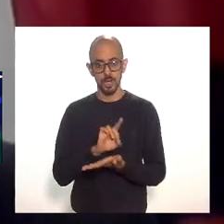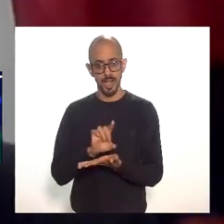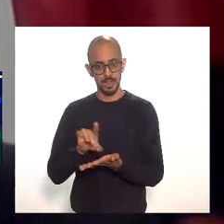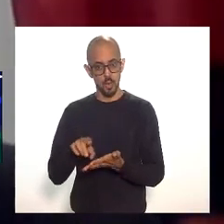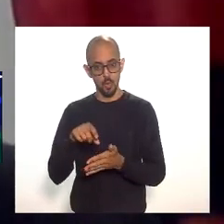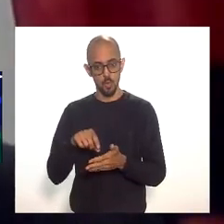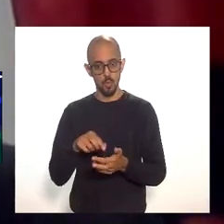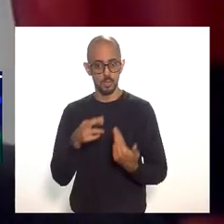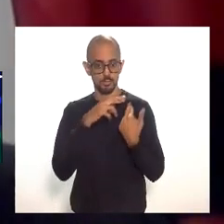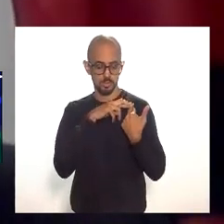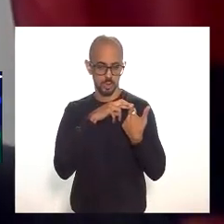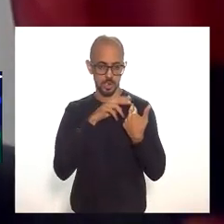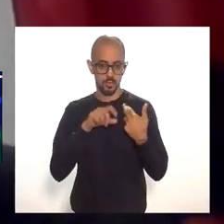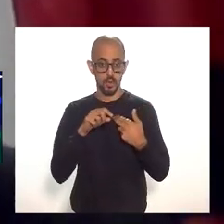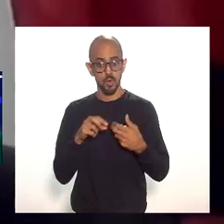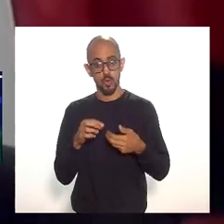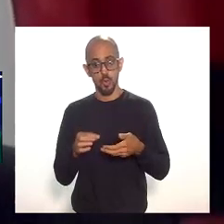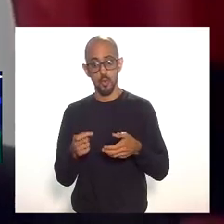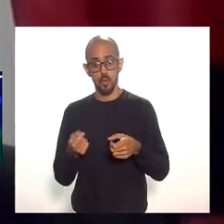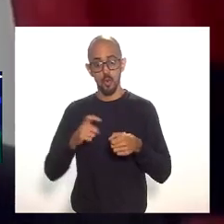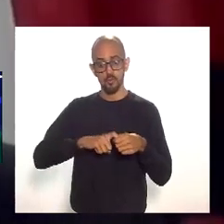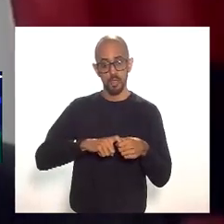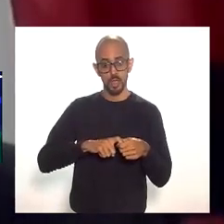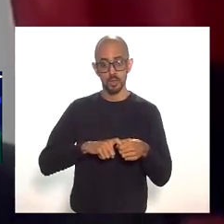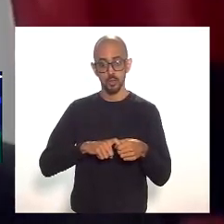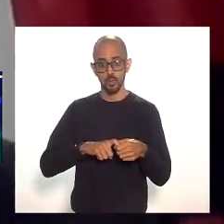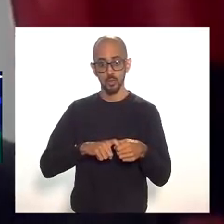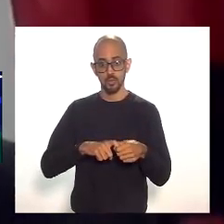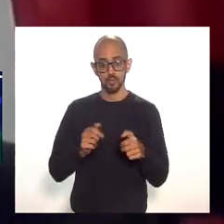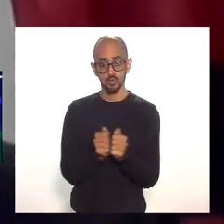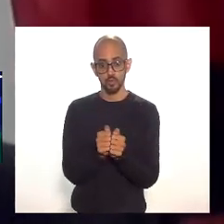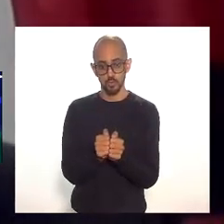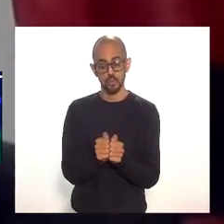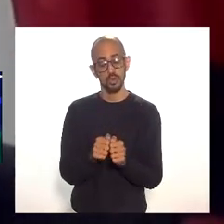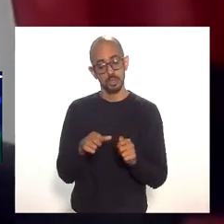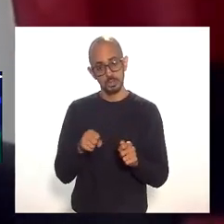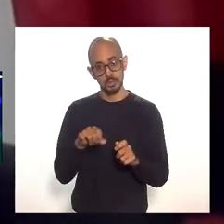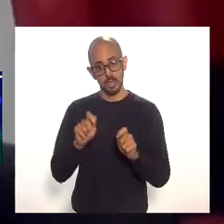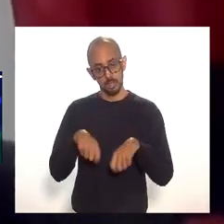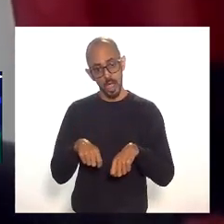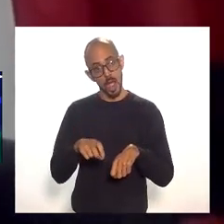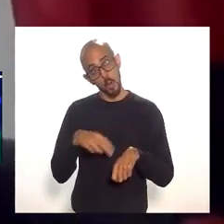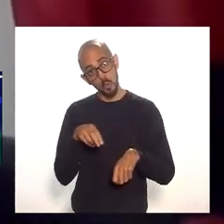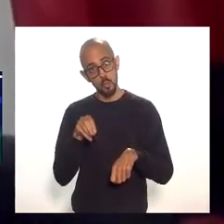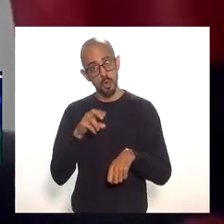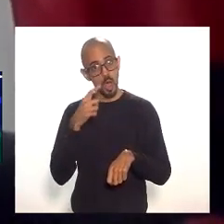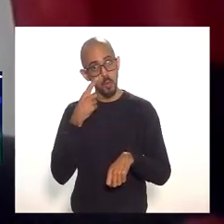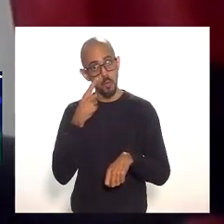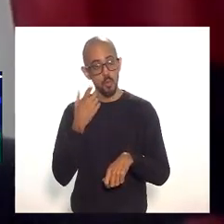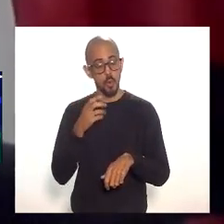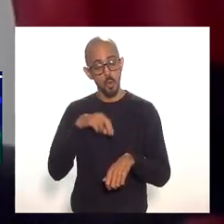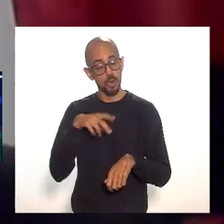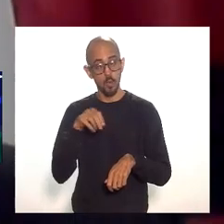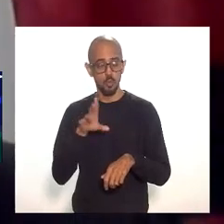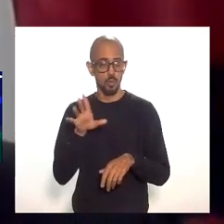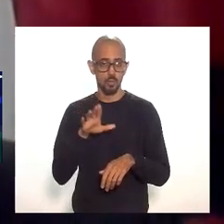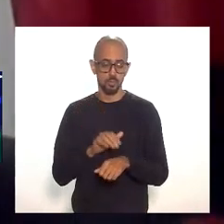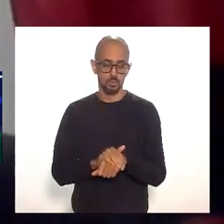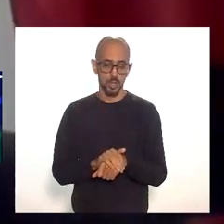de convênio com as forças de segurança pública, se pode ou não fazer a verificação das